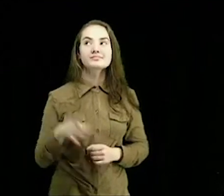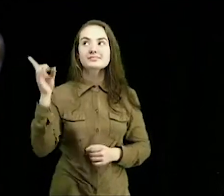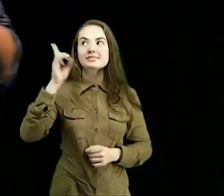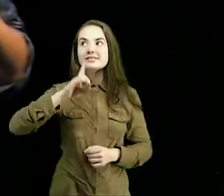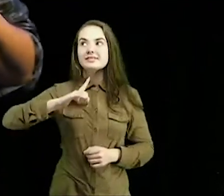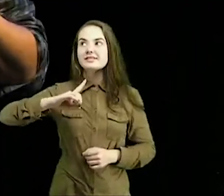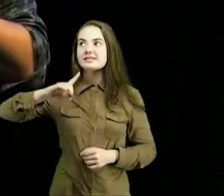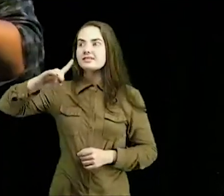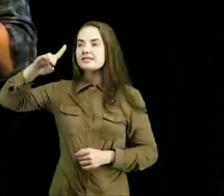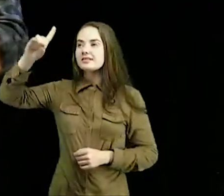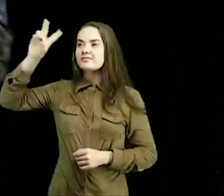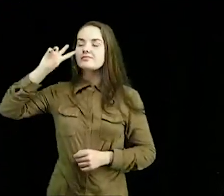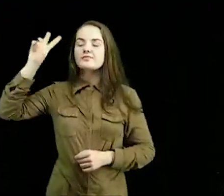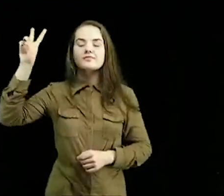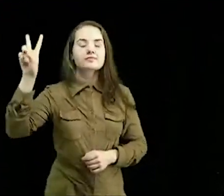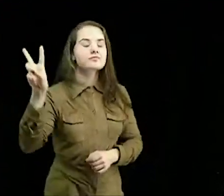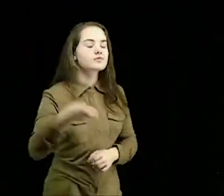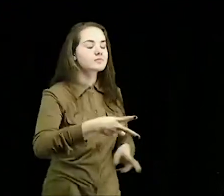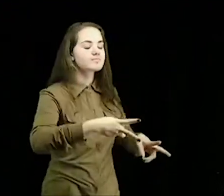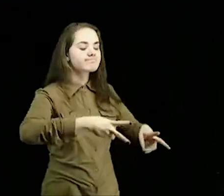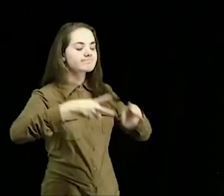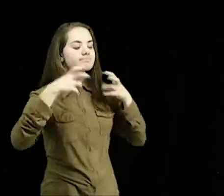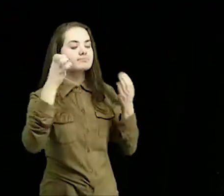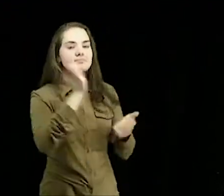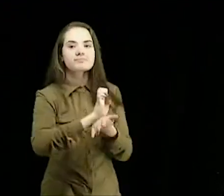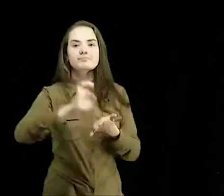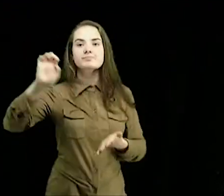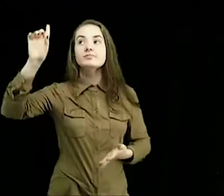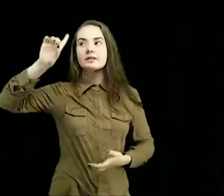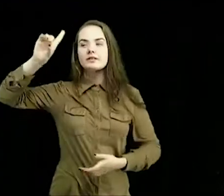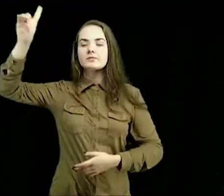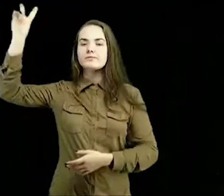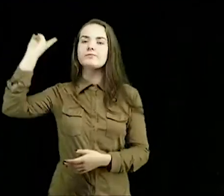Deus ouviu Elias, Deus ouve você.